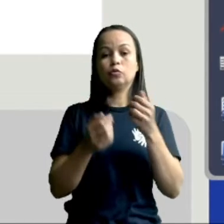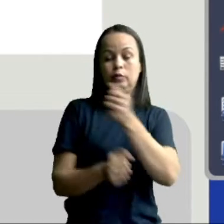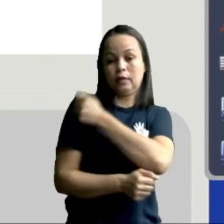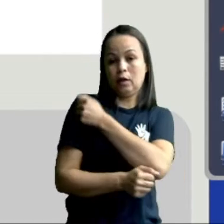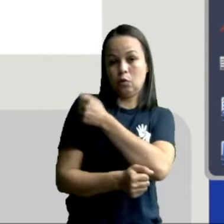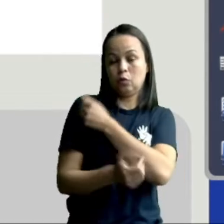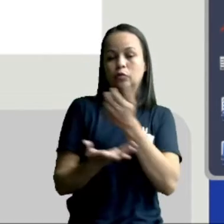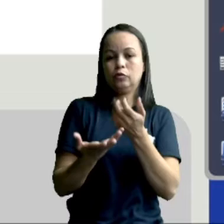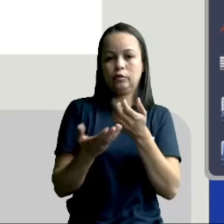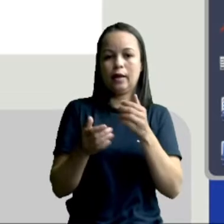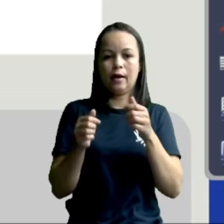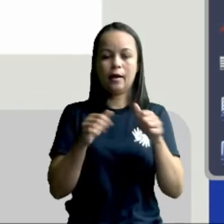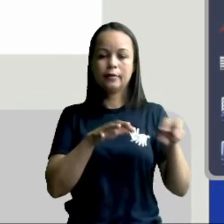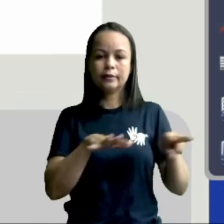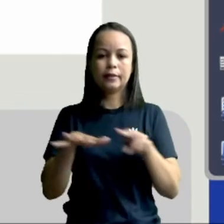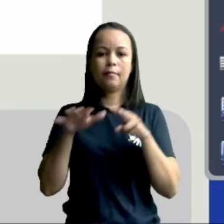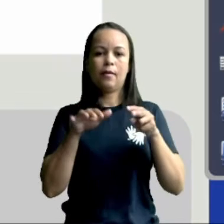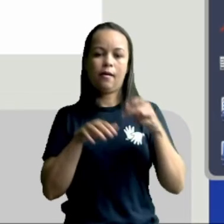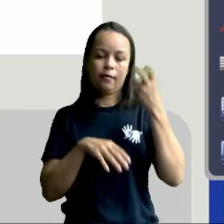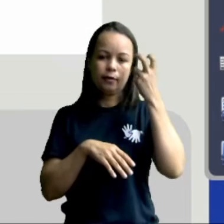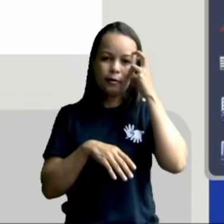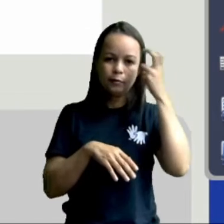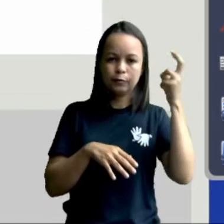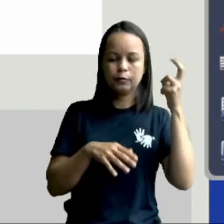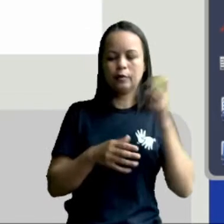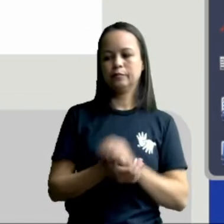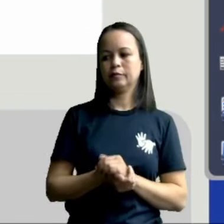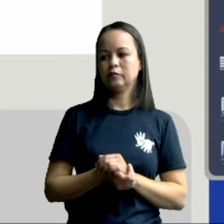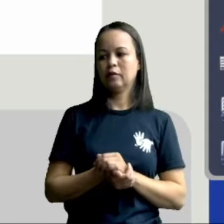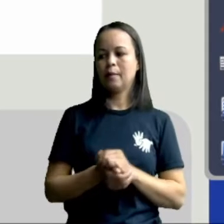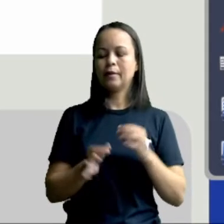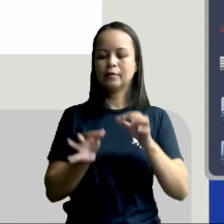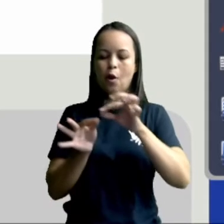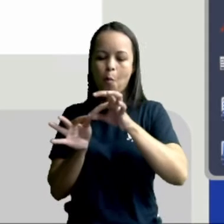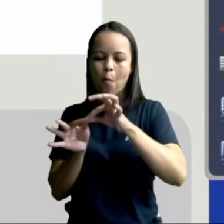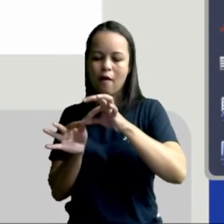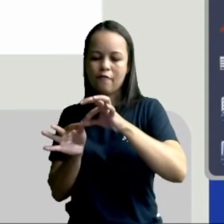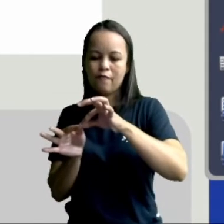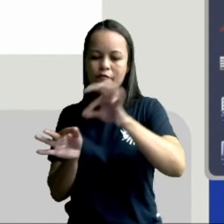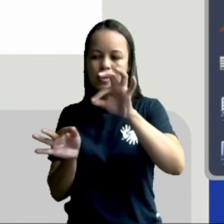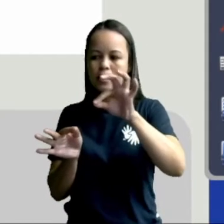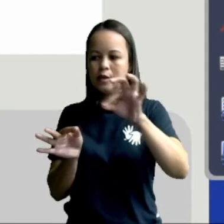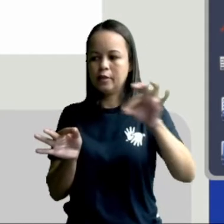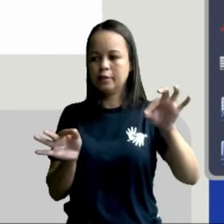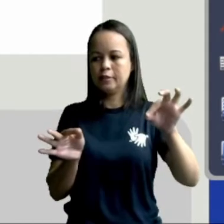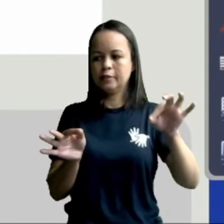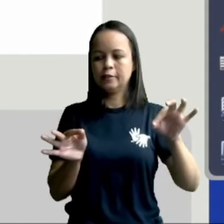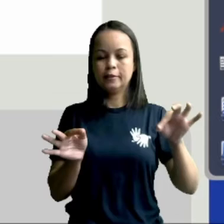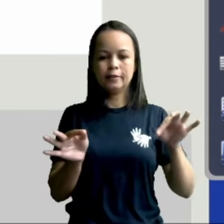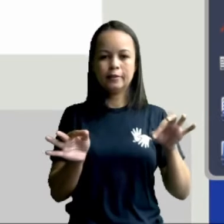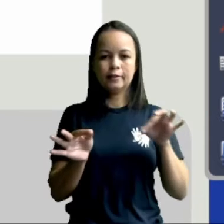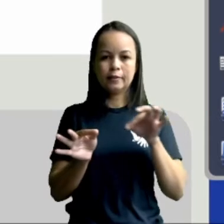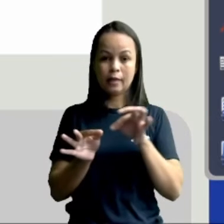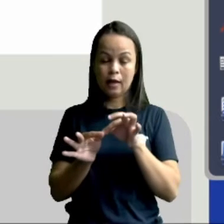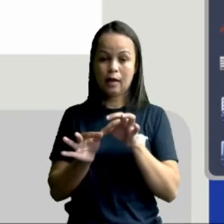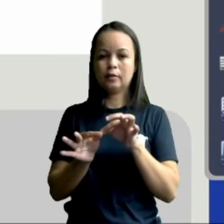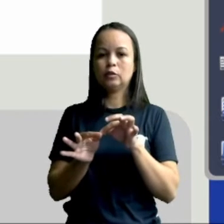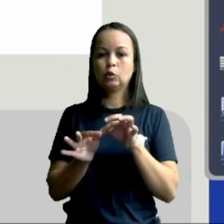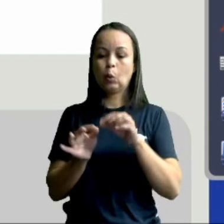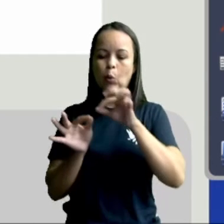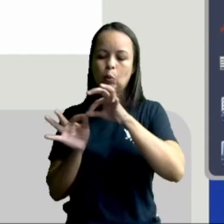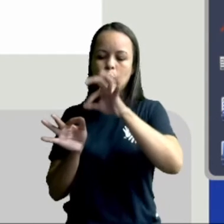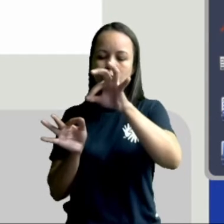da Semana Cultural. Gente, vai passar uma fita, ó, por aqui, ó, pela